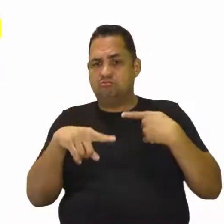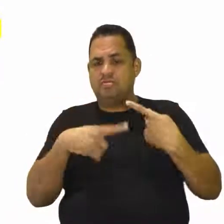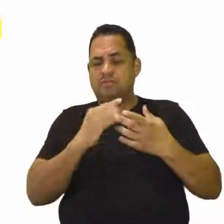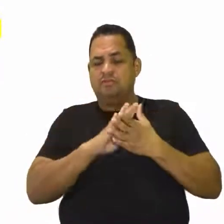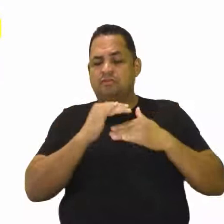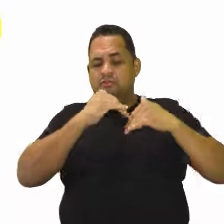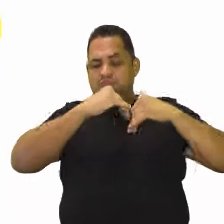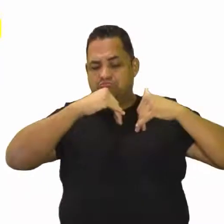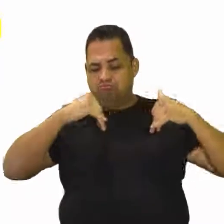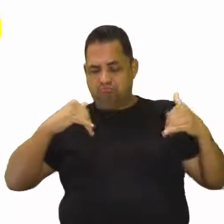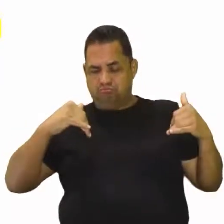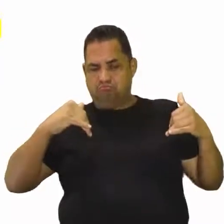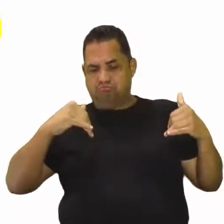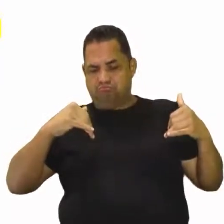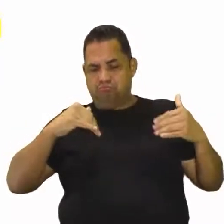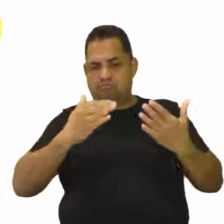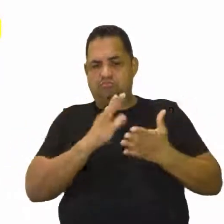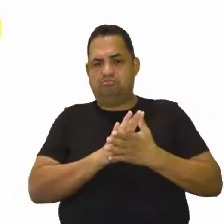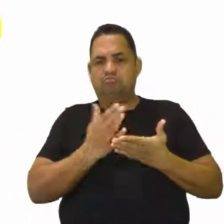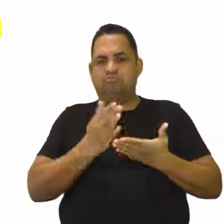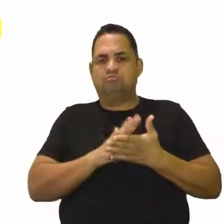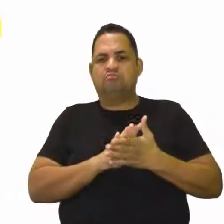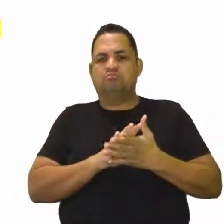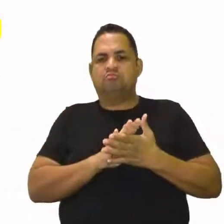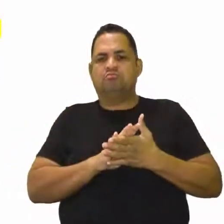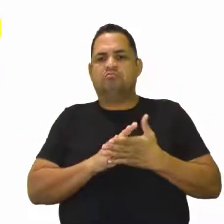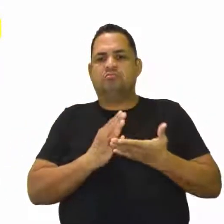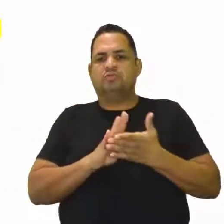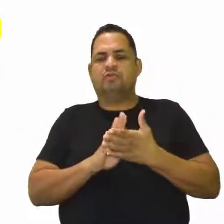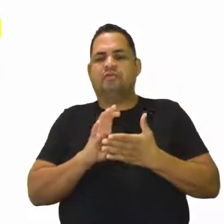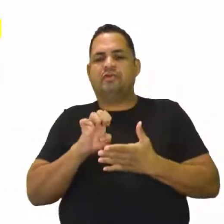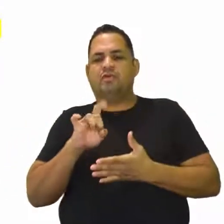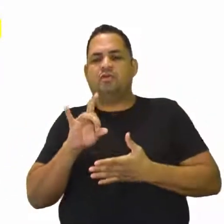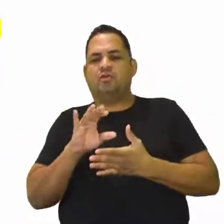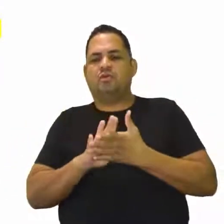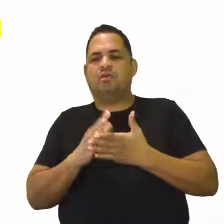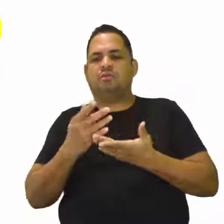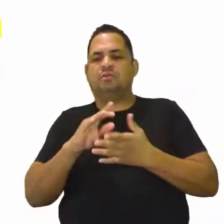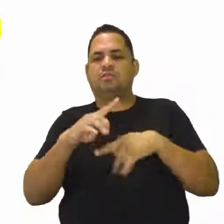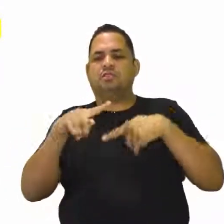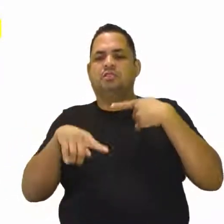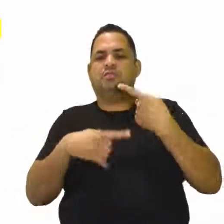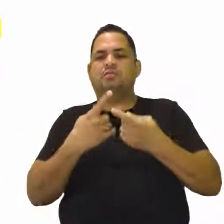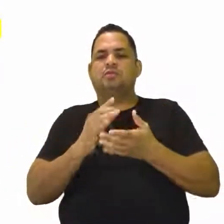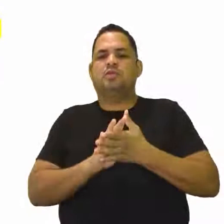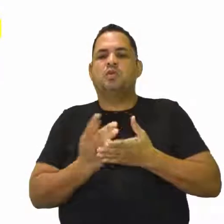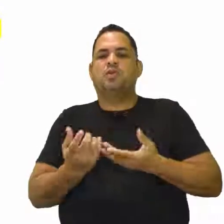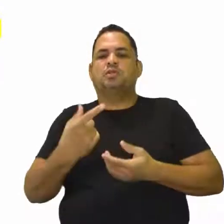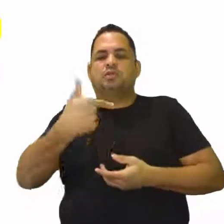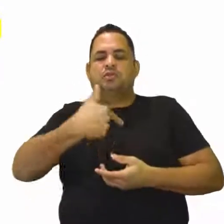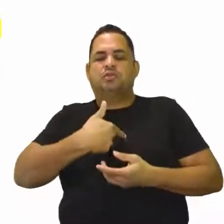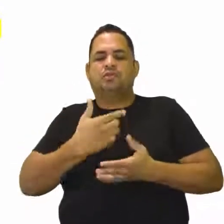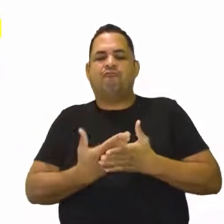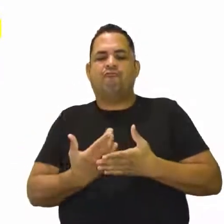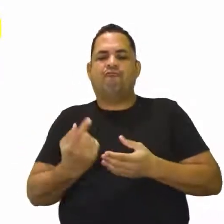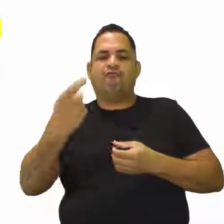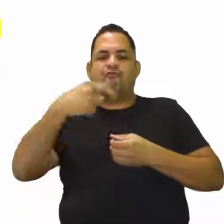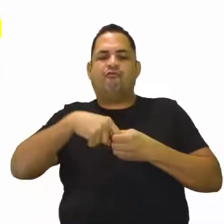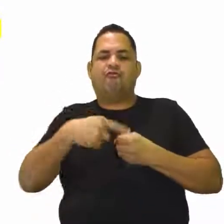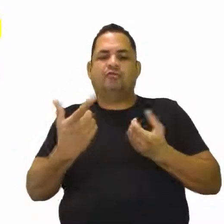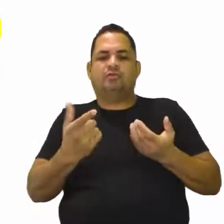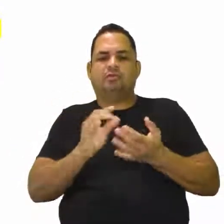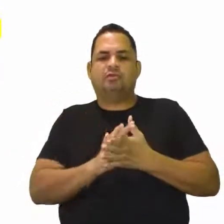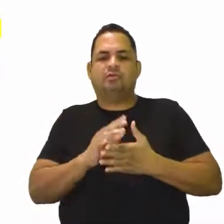ruptura desses 15 anos, nós vamos ver o Eurico Gaspar Dutra vindo como presidente, e depois Getúlio Vargas voltando novamente à